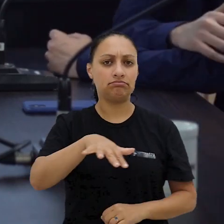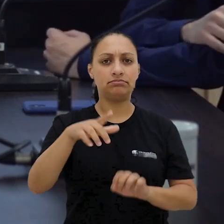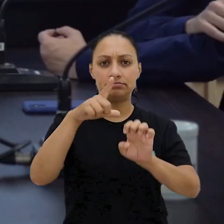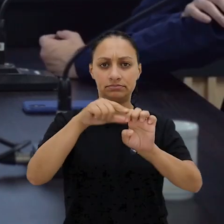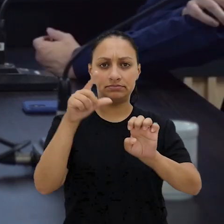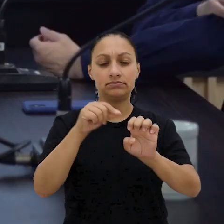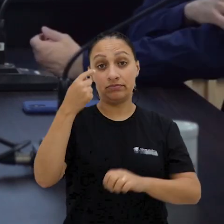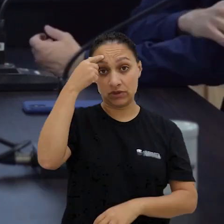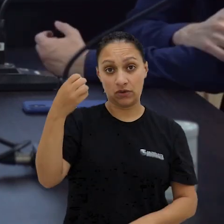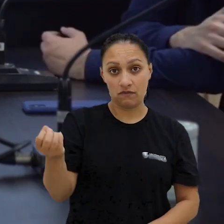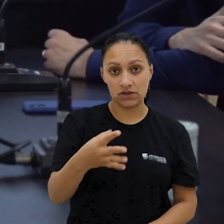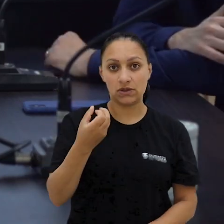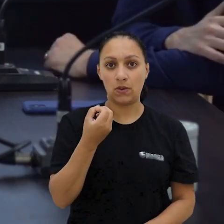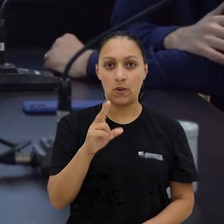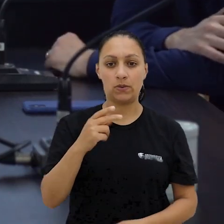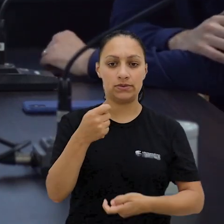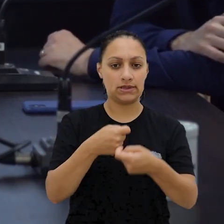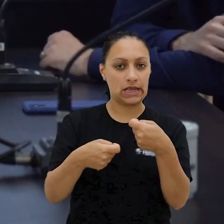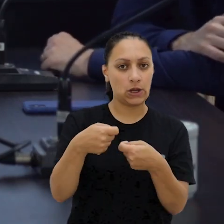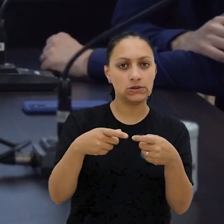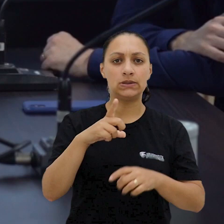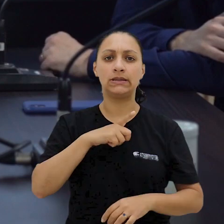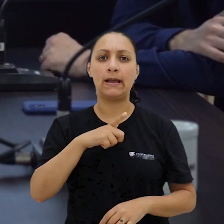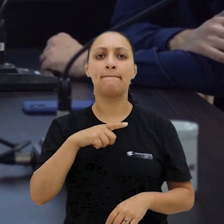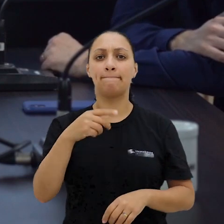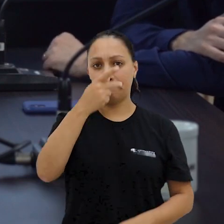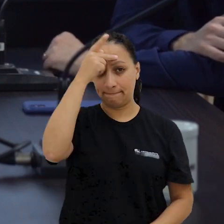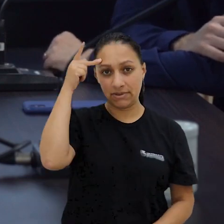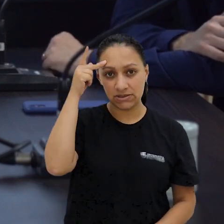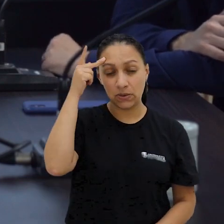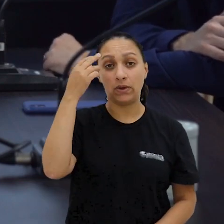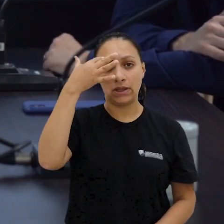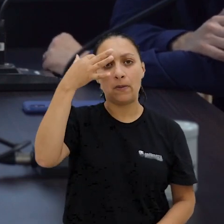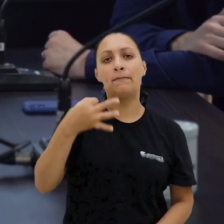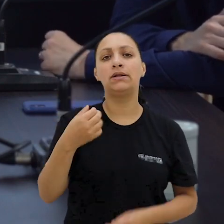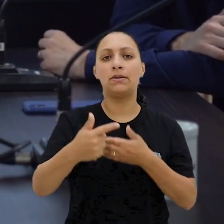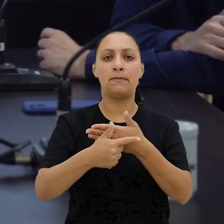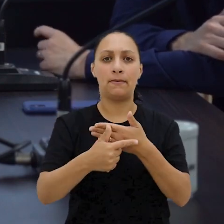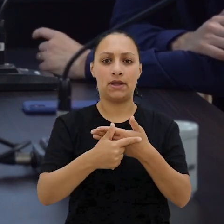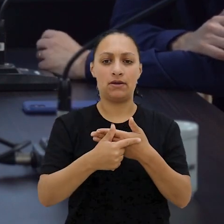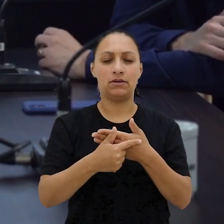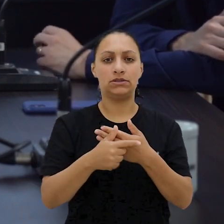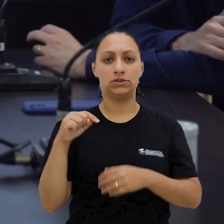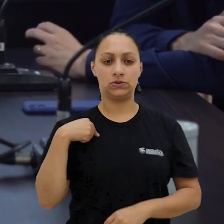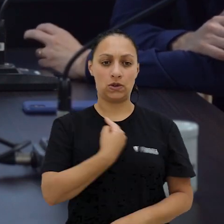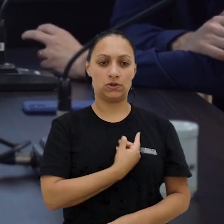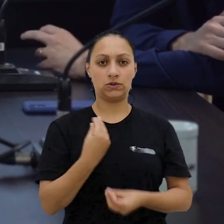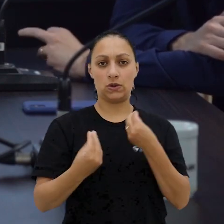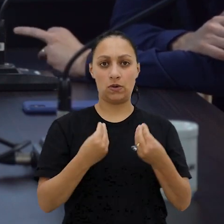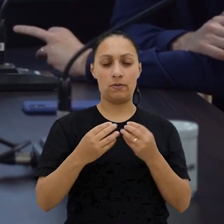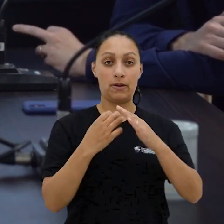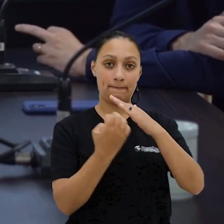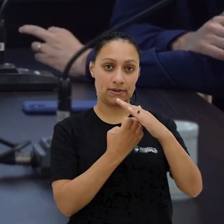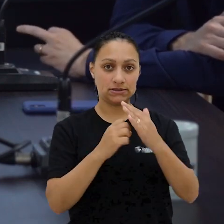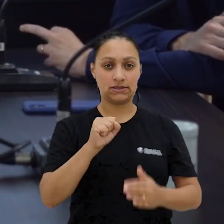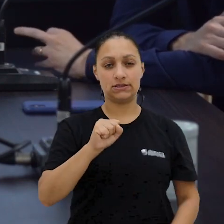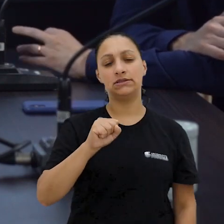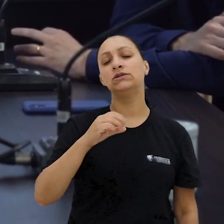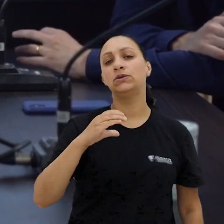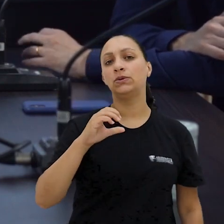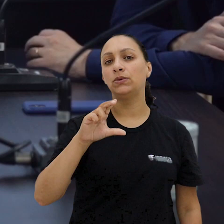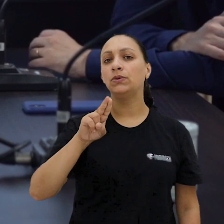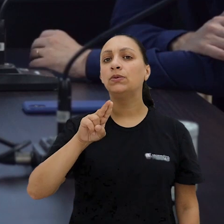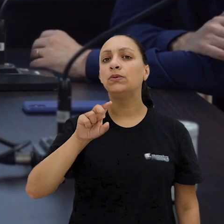empreendedorismo, inovação, negócios, a gente tem pessoas que tem que entender o seu papel disso. Então, por exemplo, nós como Sculpt, um dos